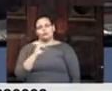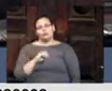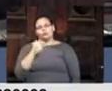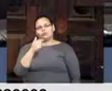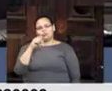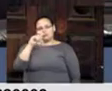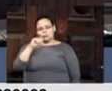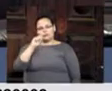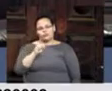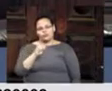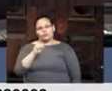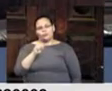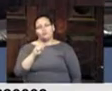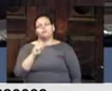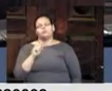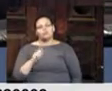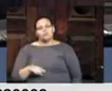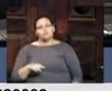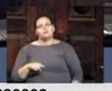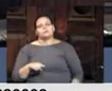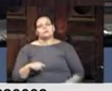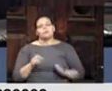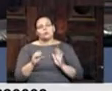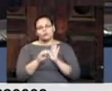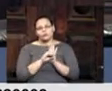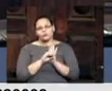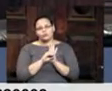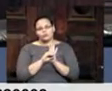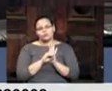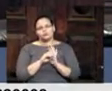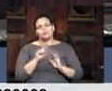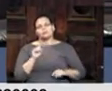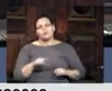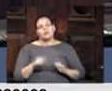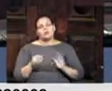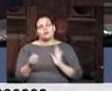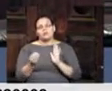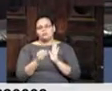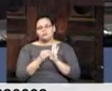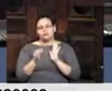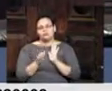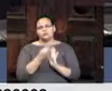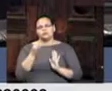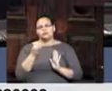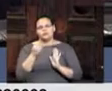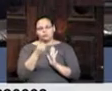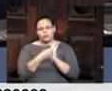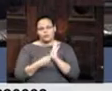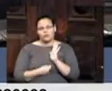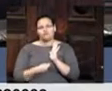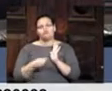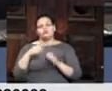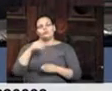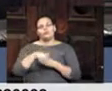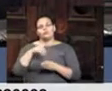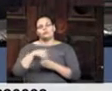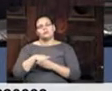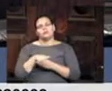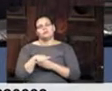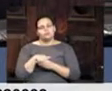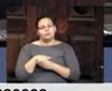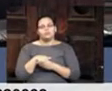alcunhado de Constituição Cidadã, tendo em vista a inscrição do texto votado